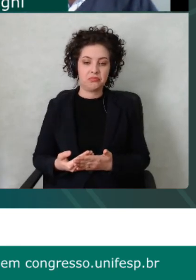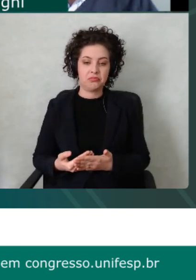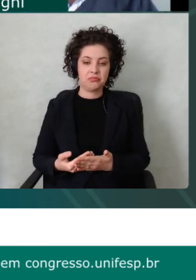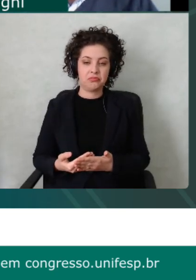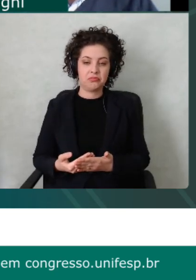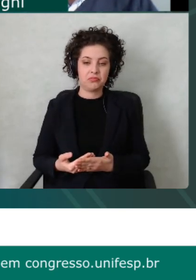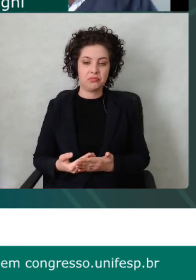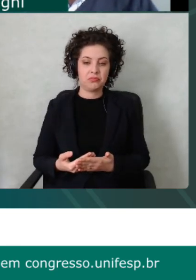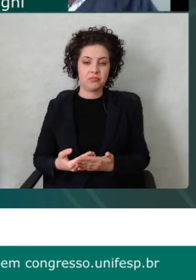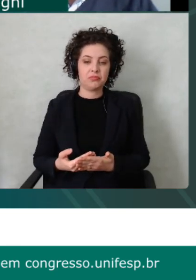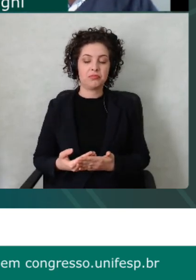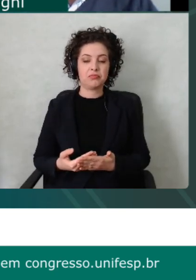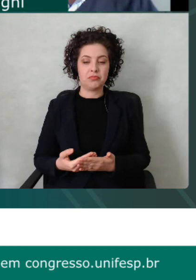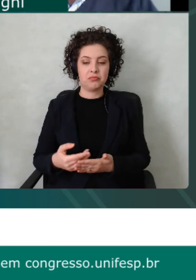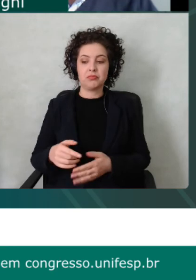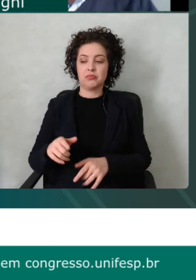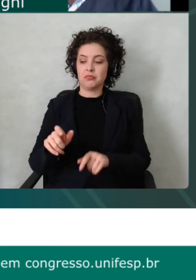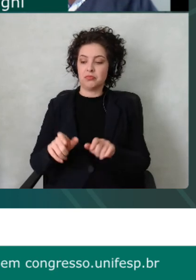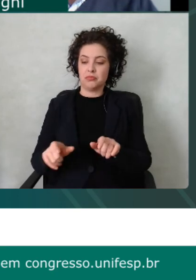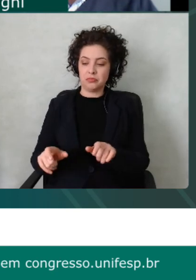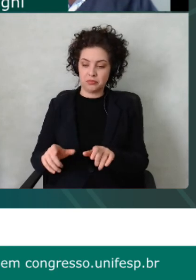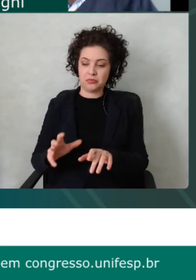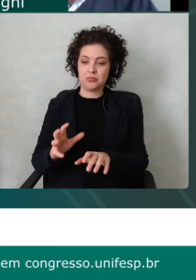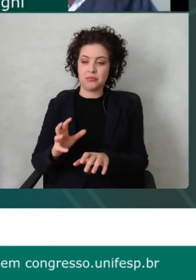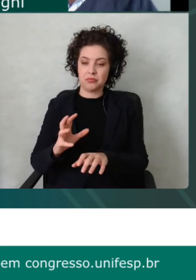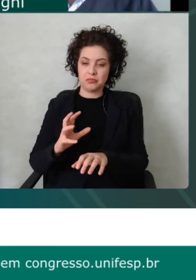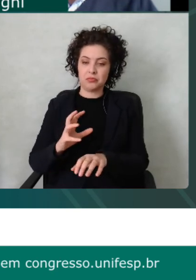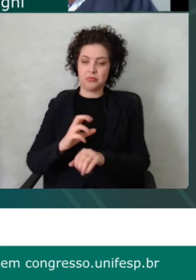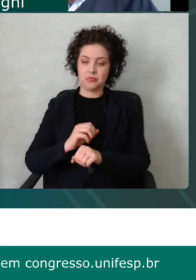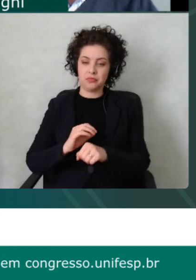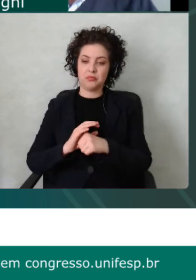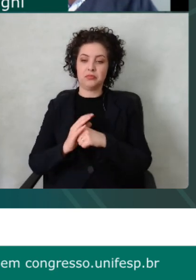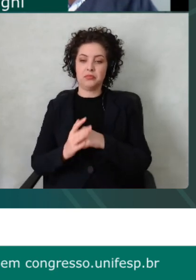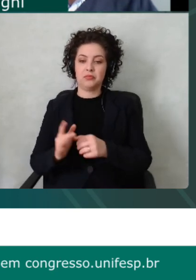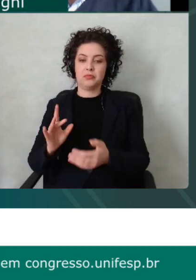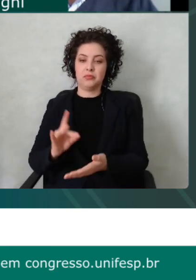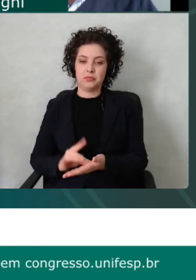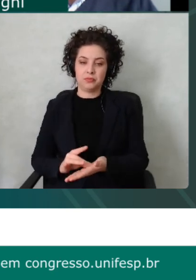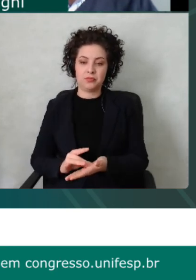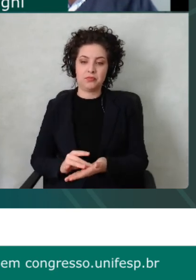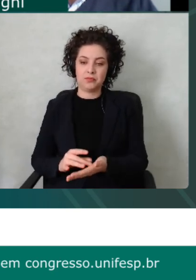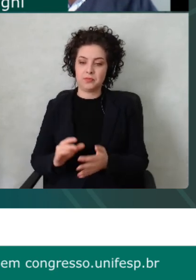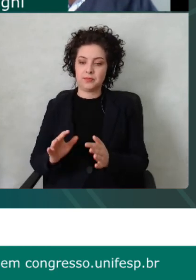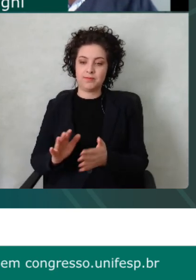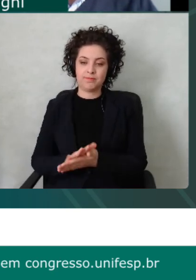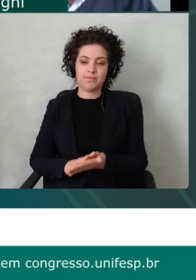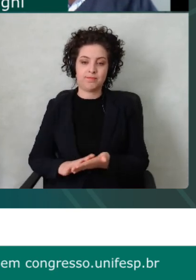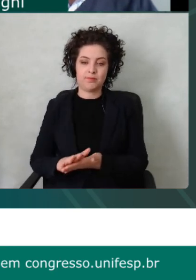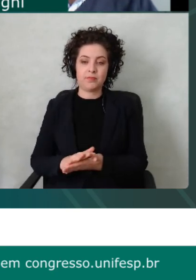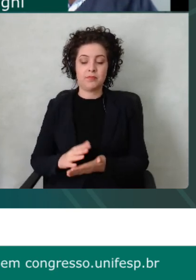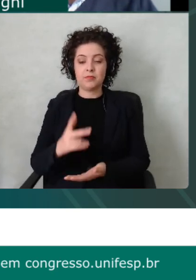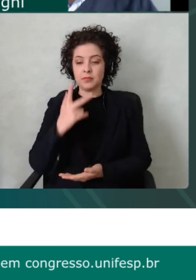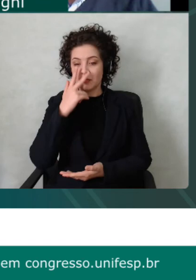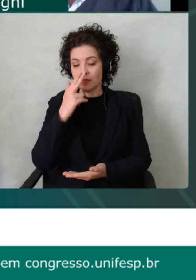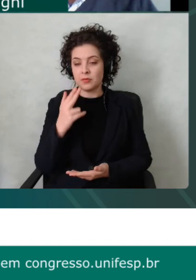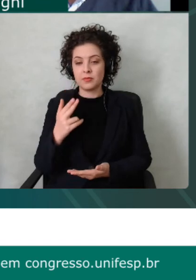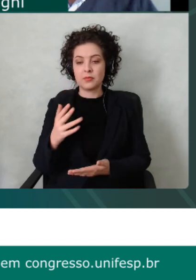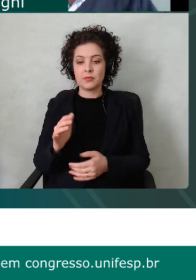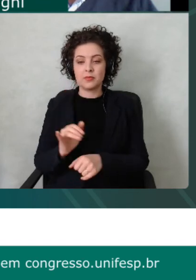em pacientes com diagnóstico de Covid, mas eu imagino que o mecanismo ele